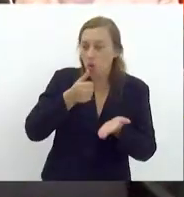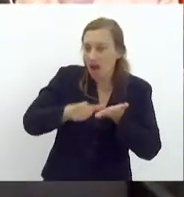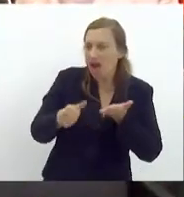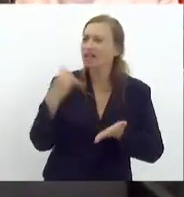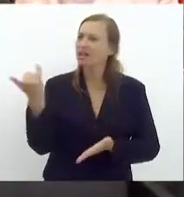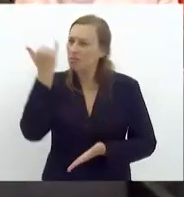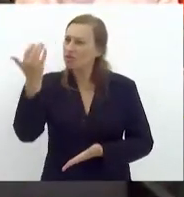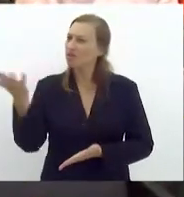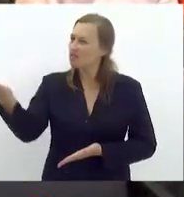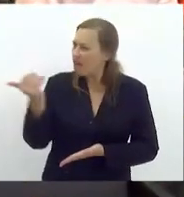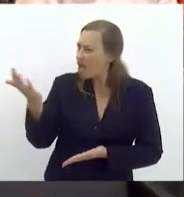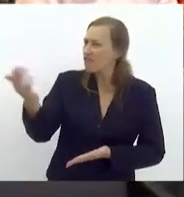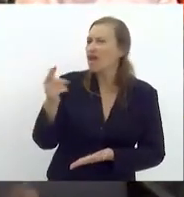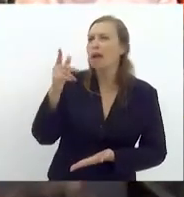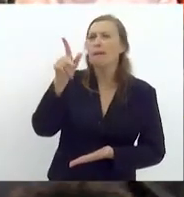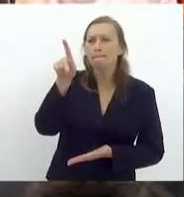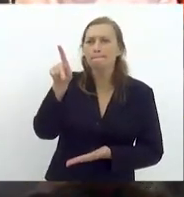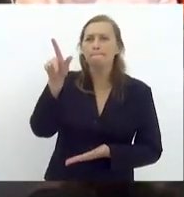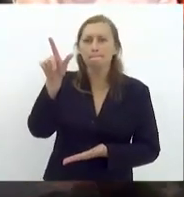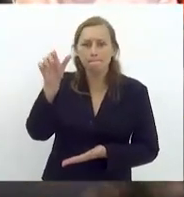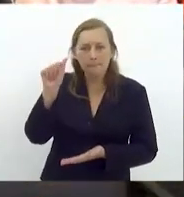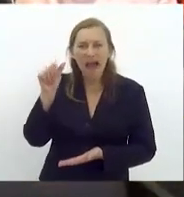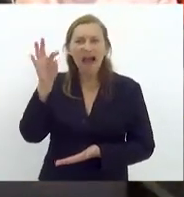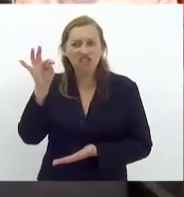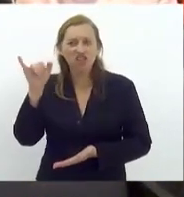importante vem Pati beijo